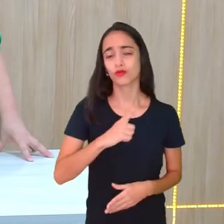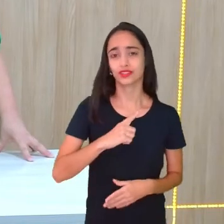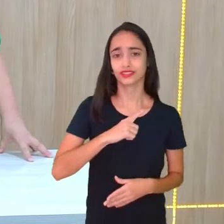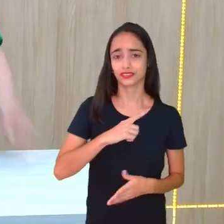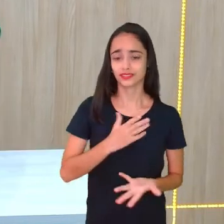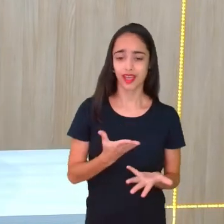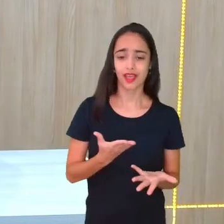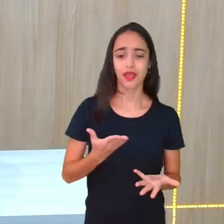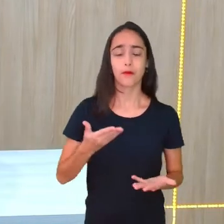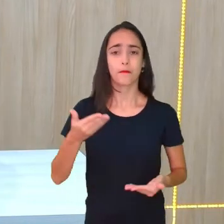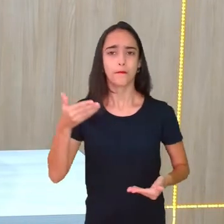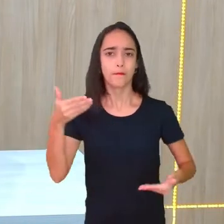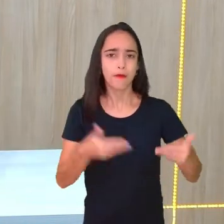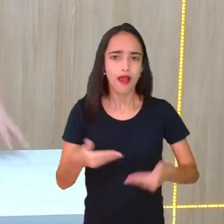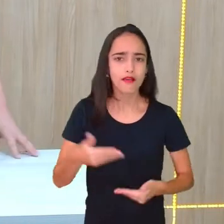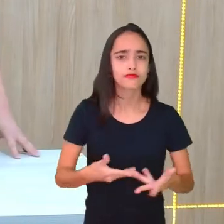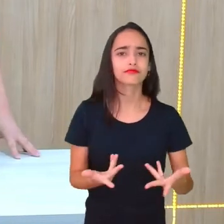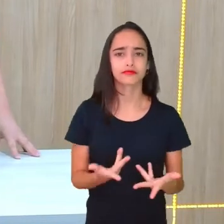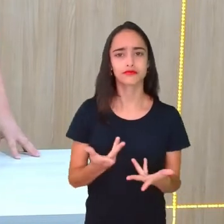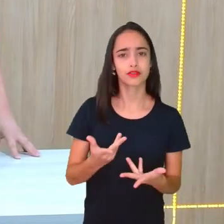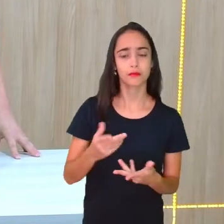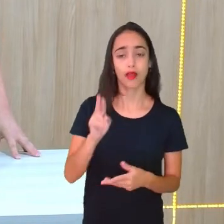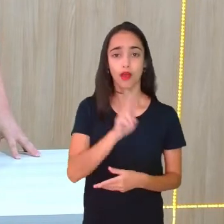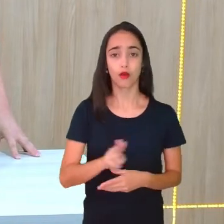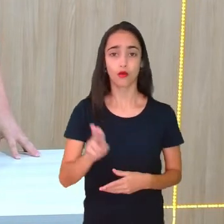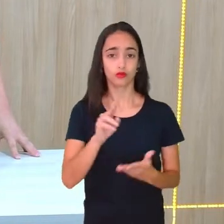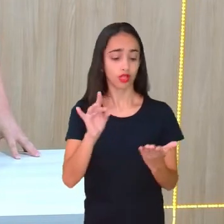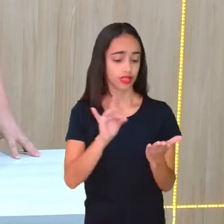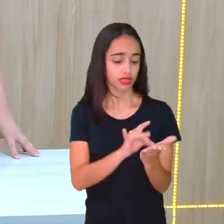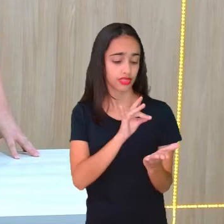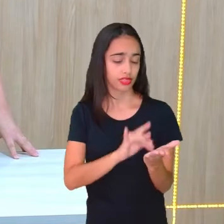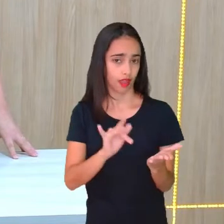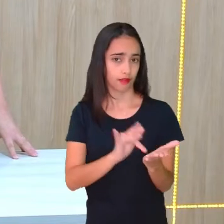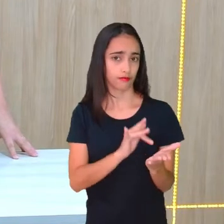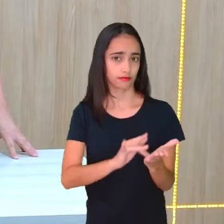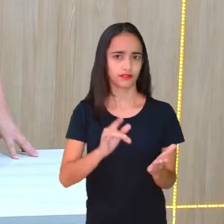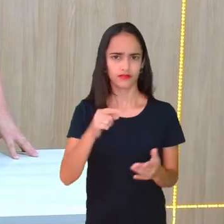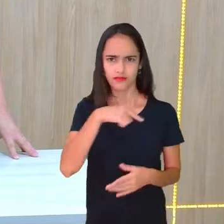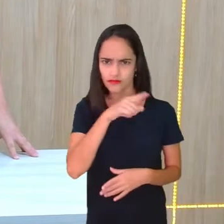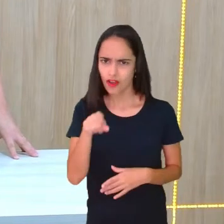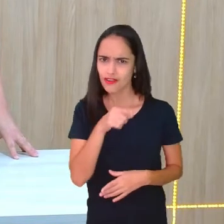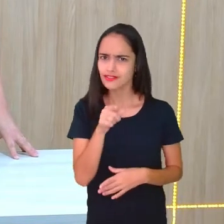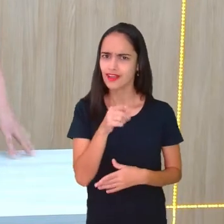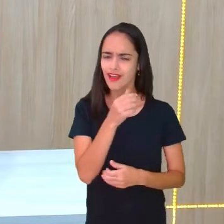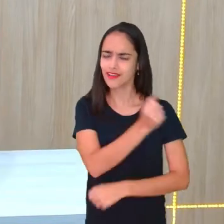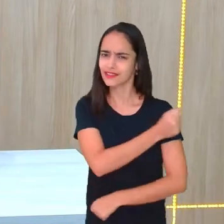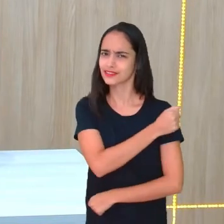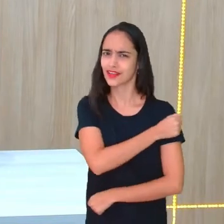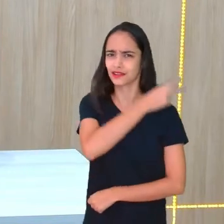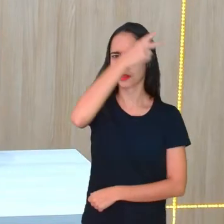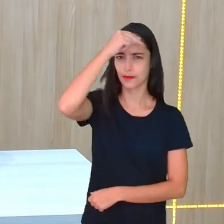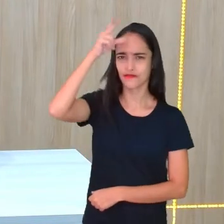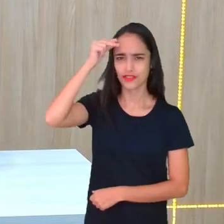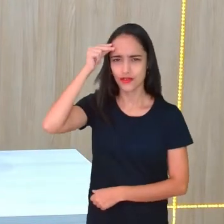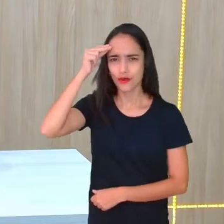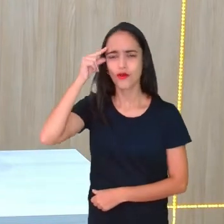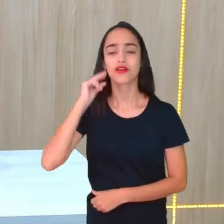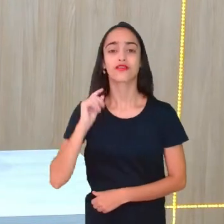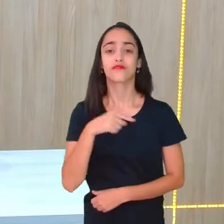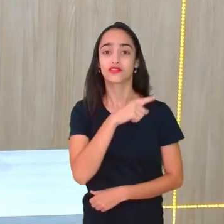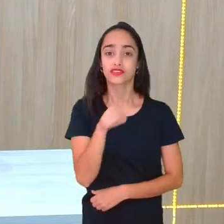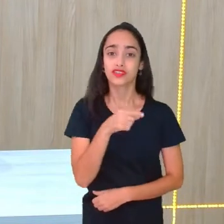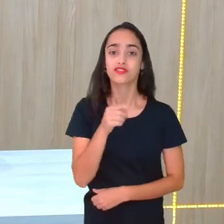ao notebook? Aquele tablet, você, aluno da Rede Municipal do Recife, que recebeu da prefeitura,